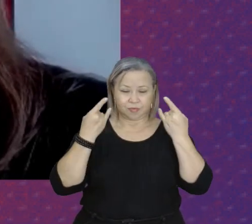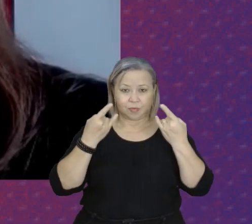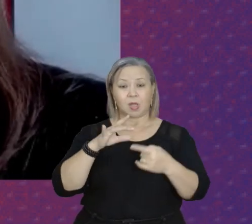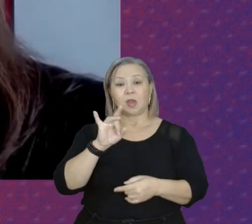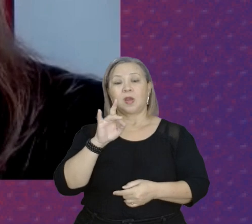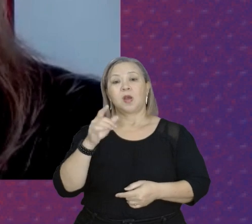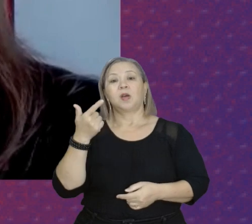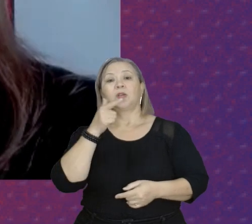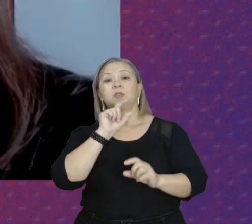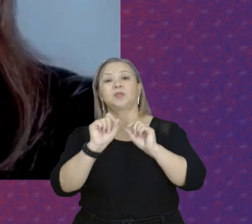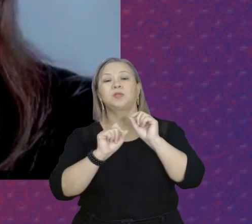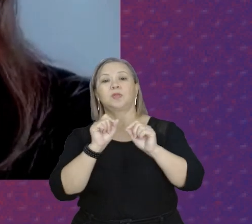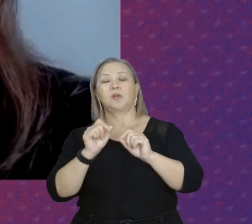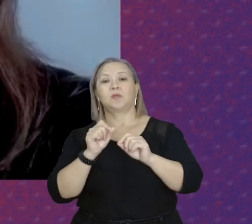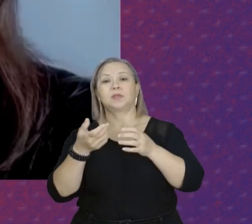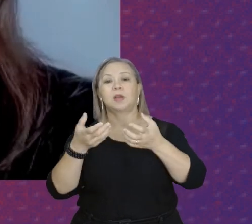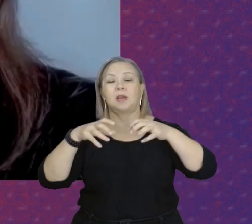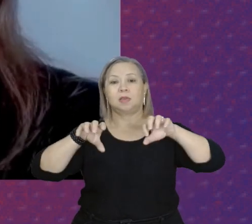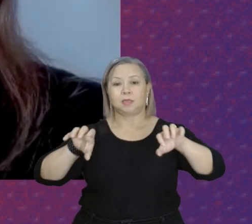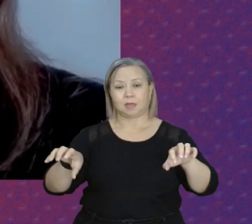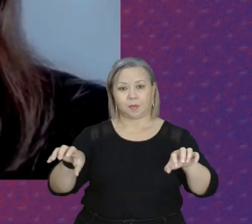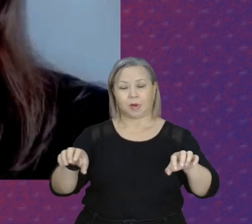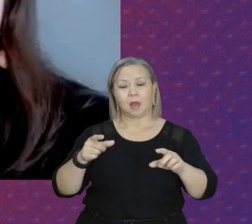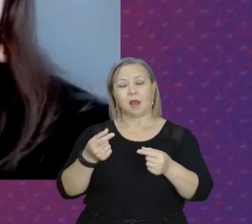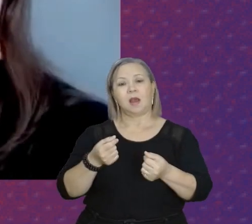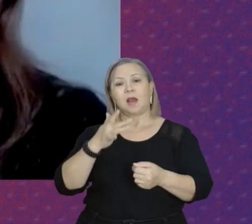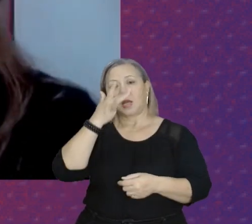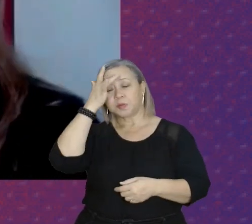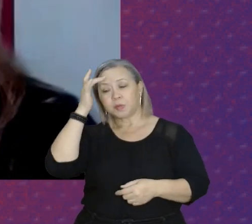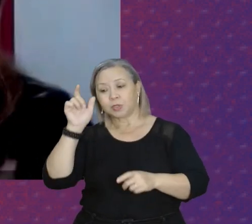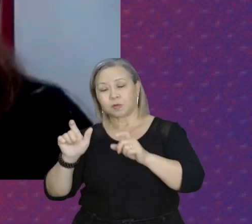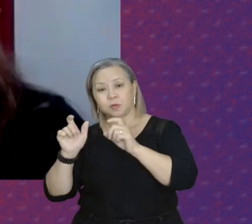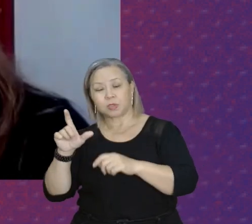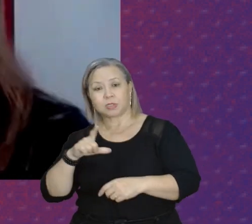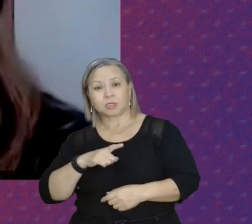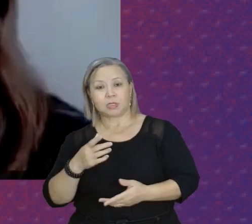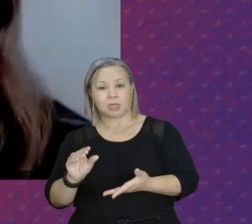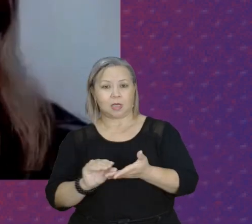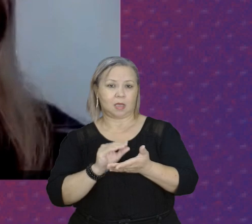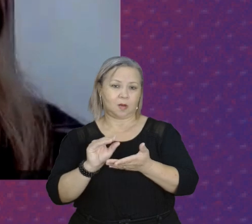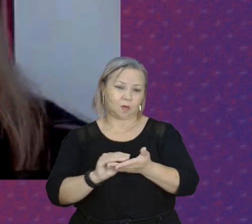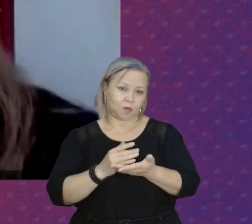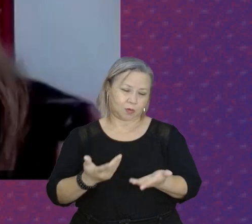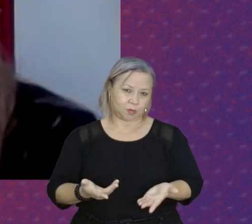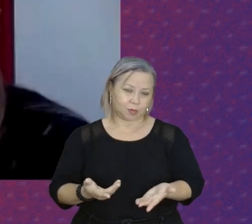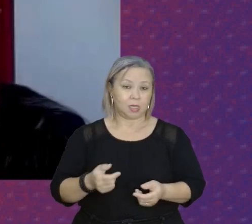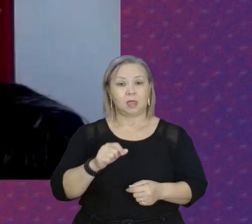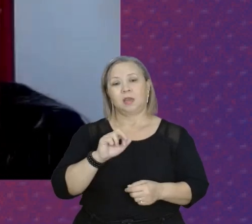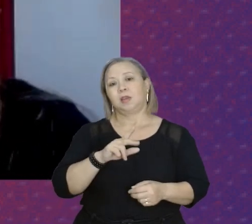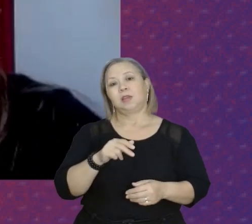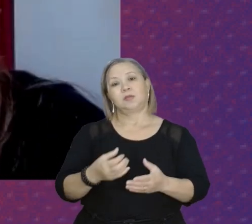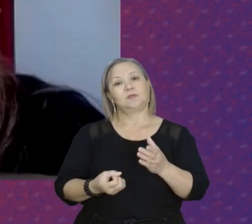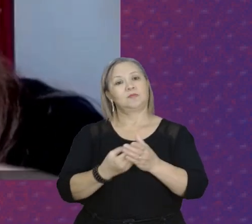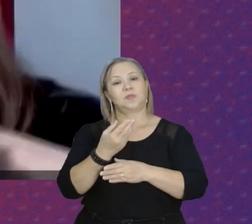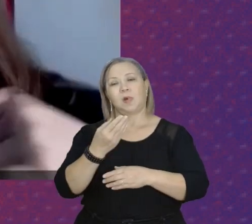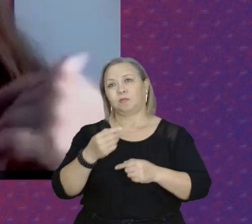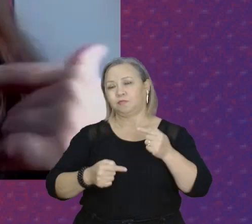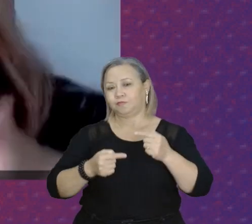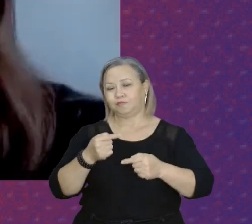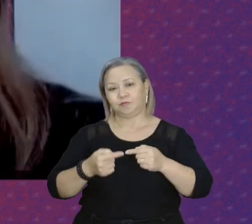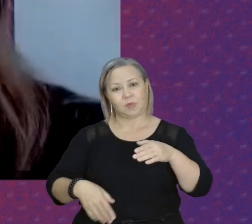consegue desfamiliarizar quem tem recurso para pagar. E isso não é uma política geradora de igualdade, pelo contrário,